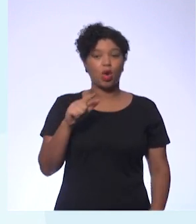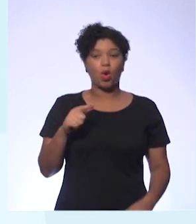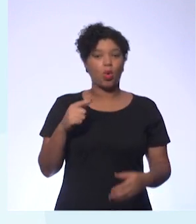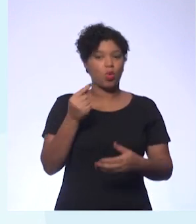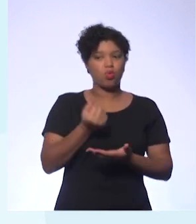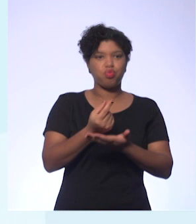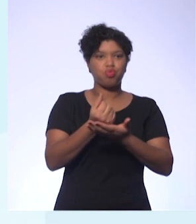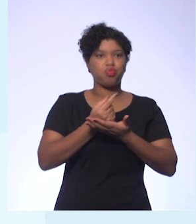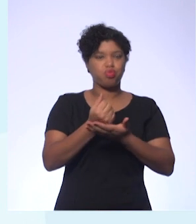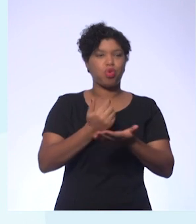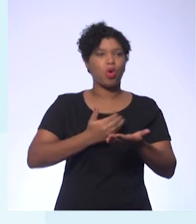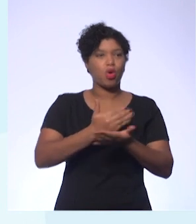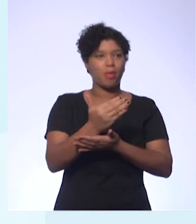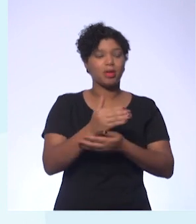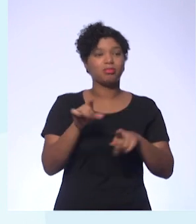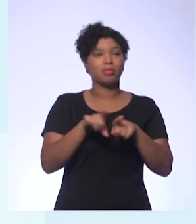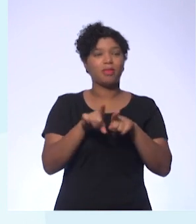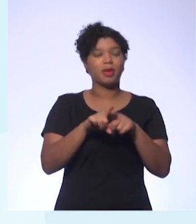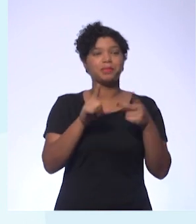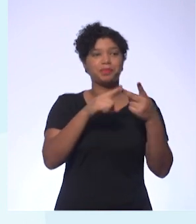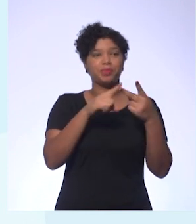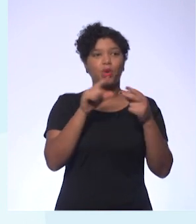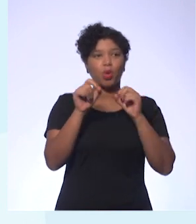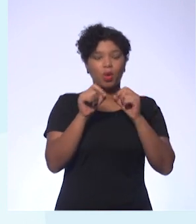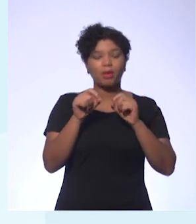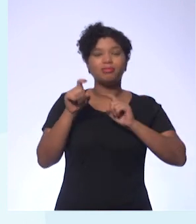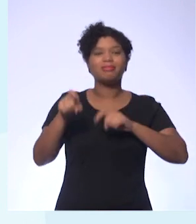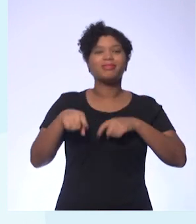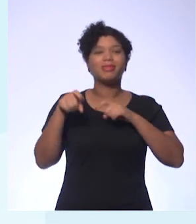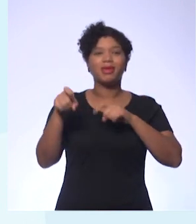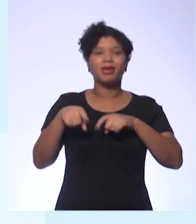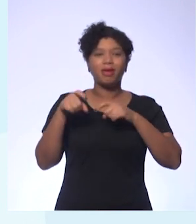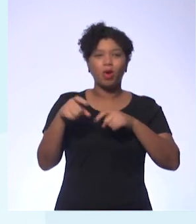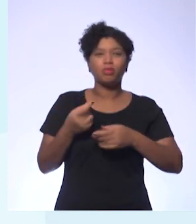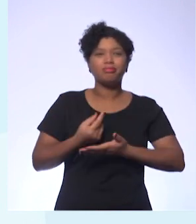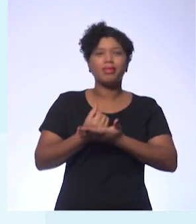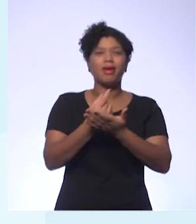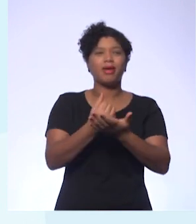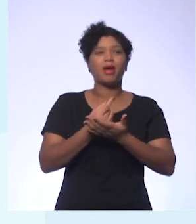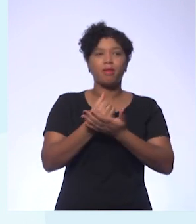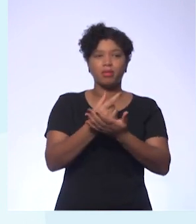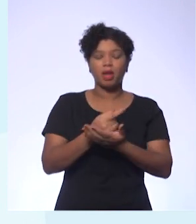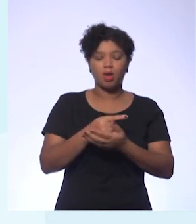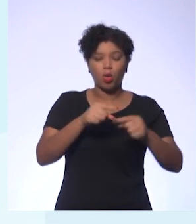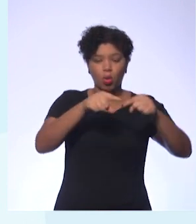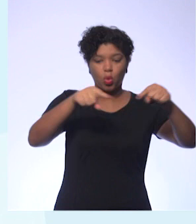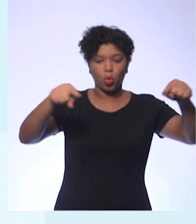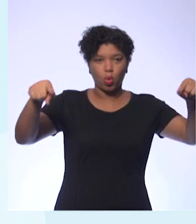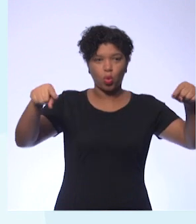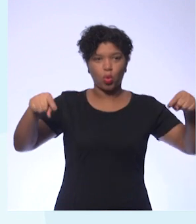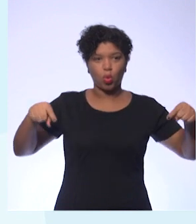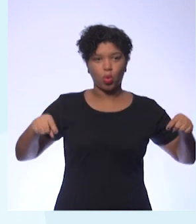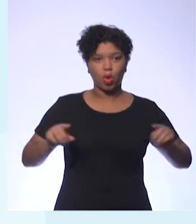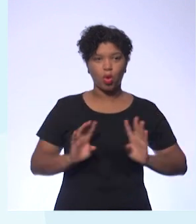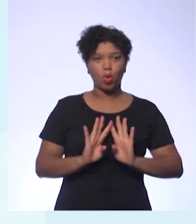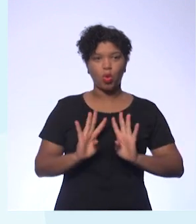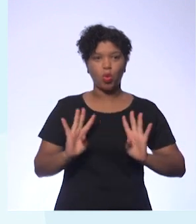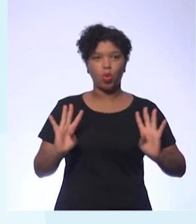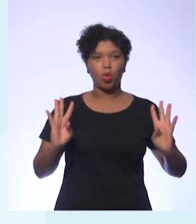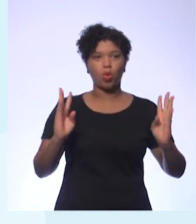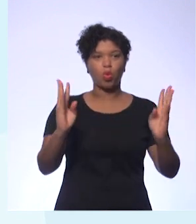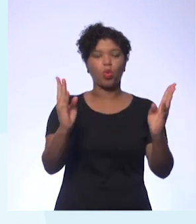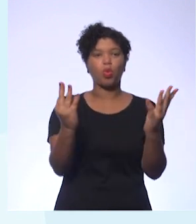capitalista, cercamentos, é uma parte importante uma parte muito importante aí dessa história. Por